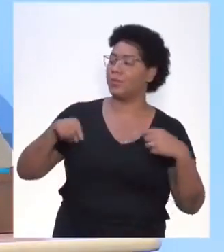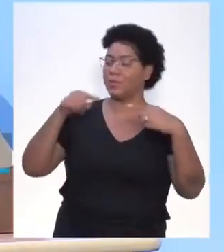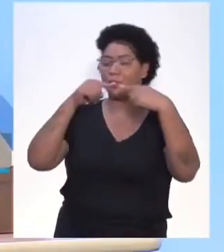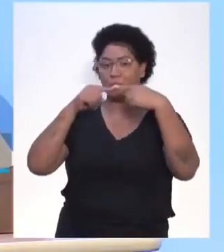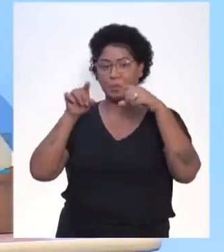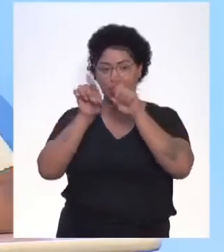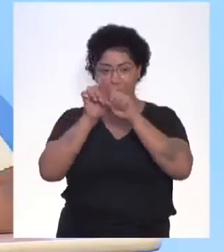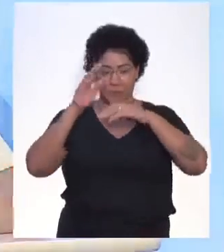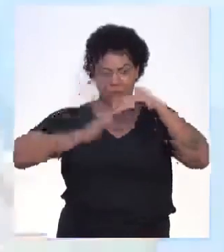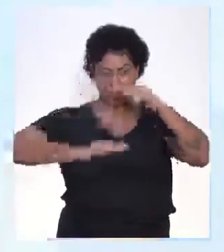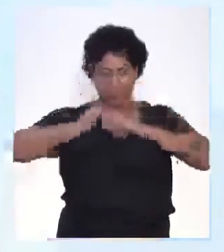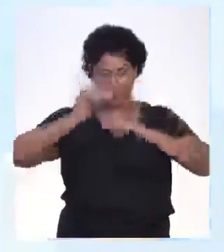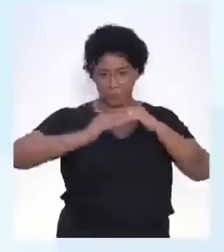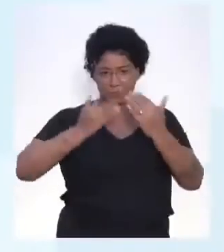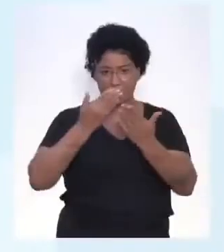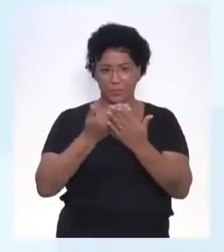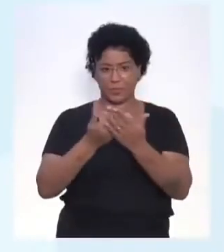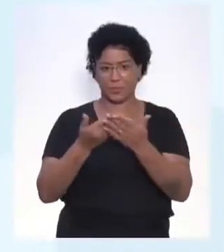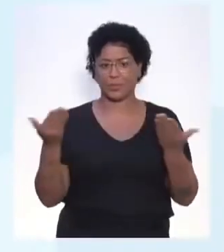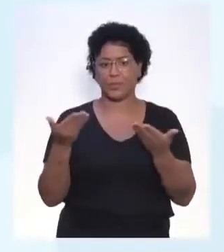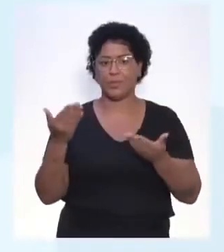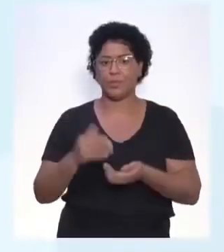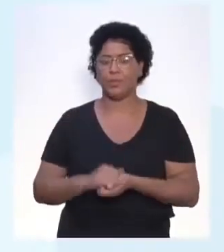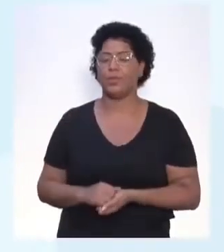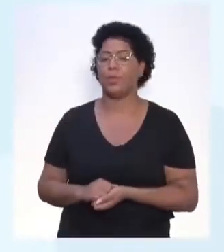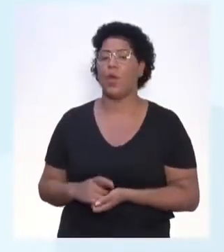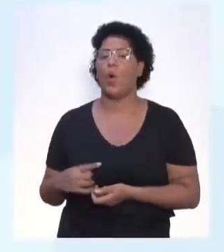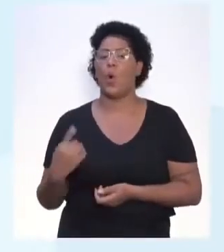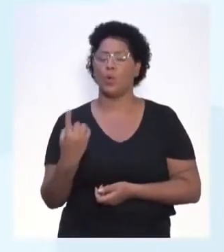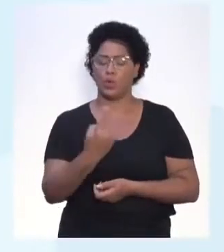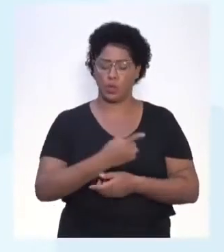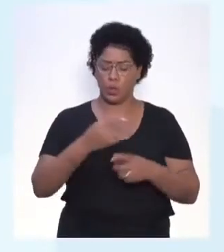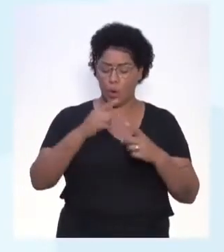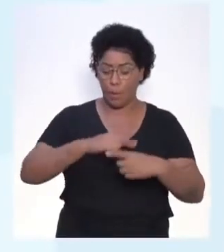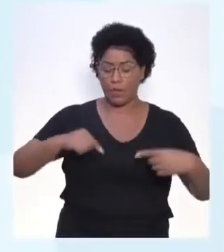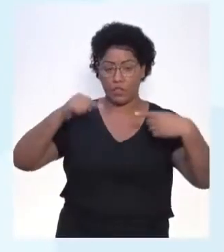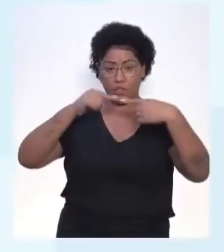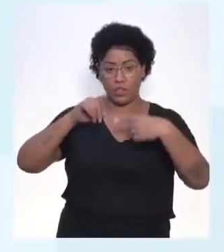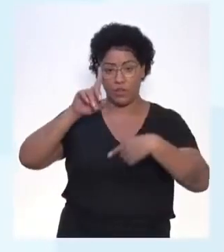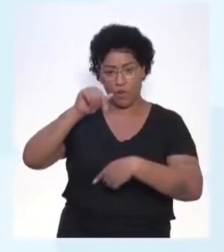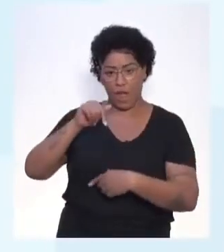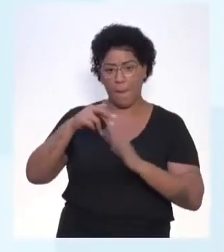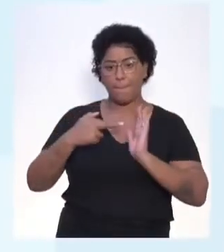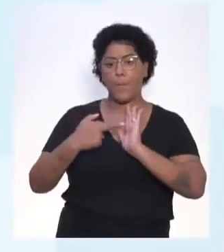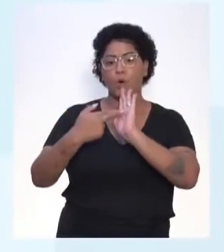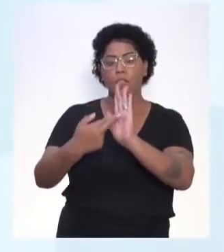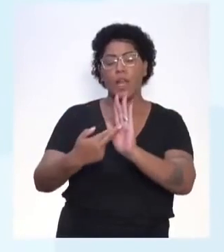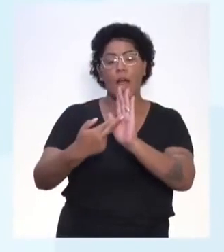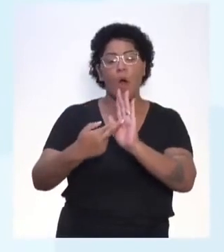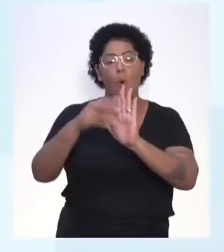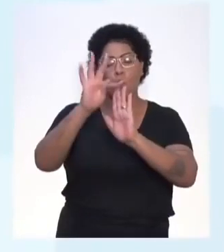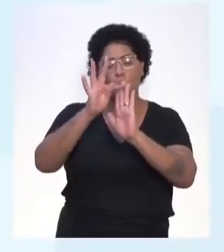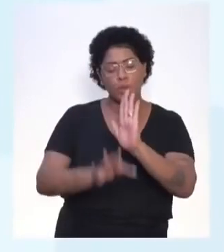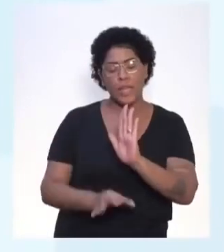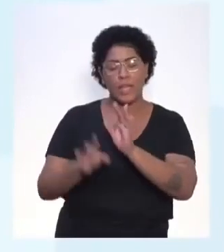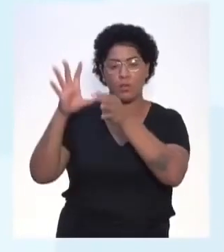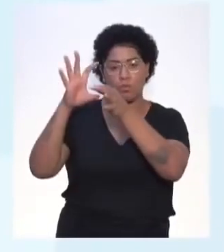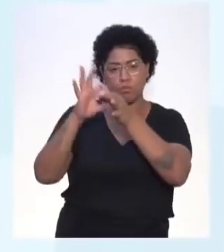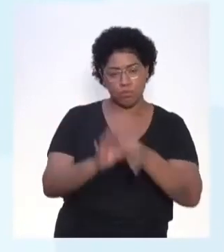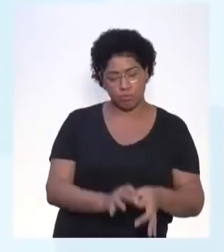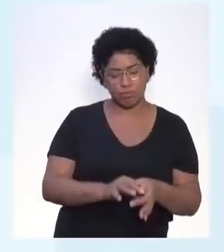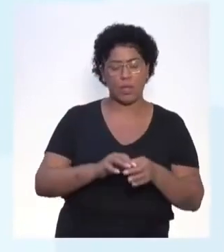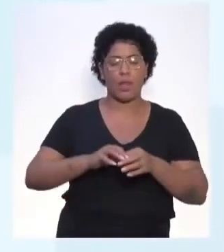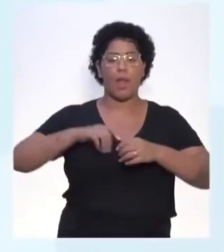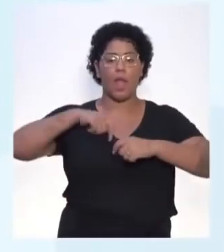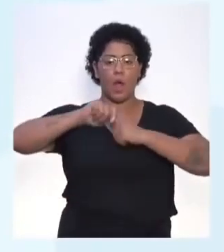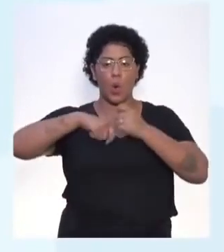e a habilidade da aula de hoje. Hoje o nosso objetivo será apresentar o contexto social, político e econômico